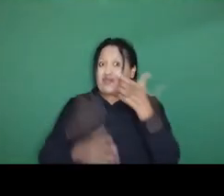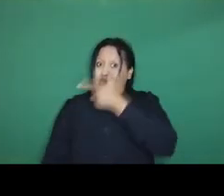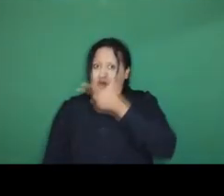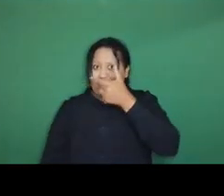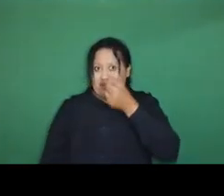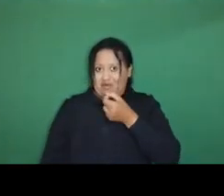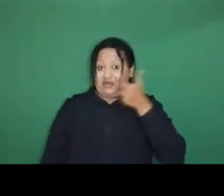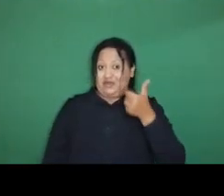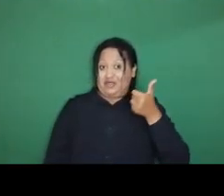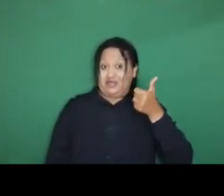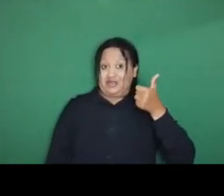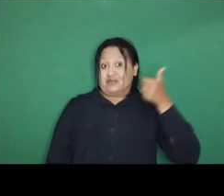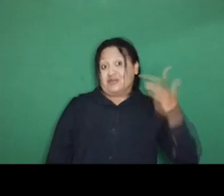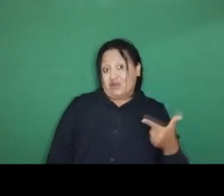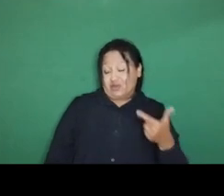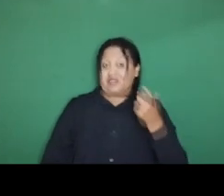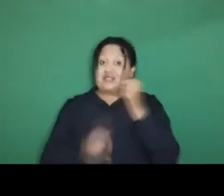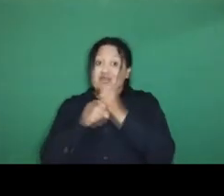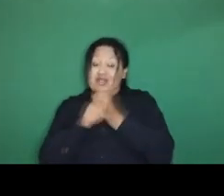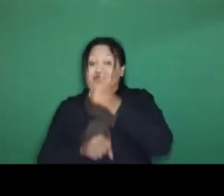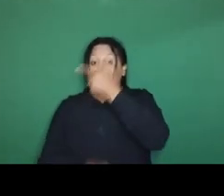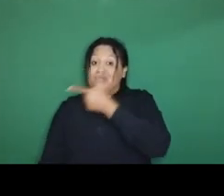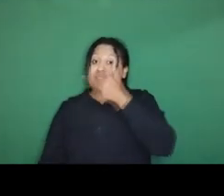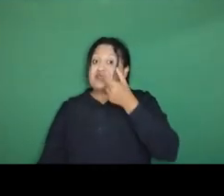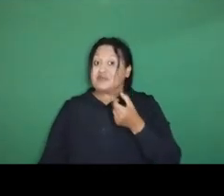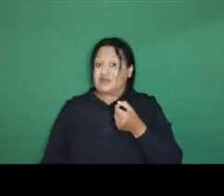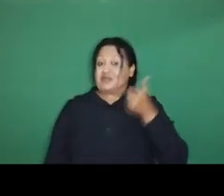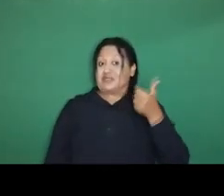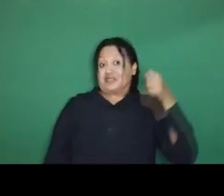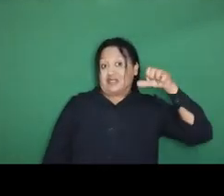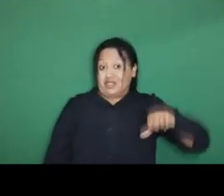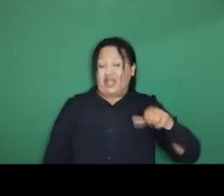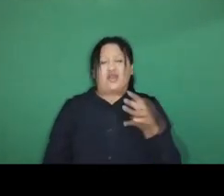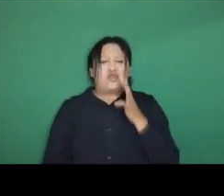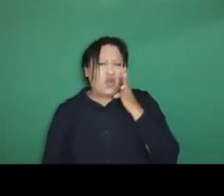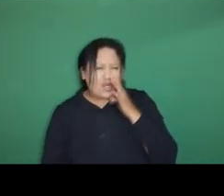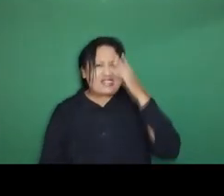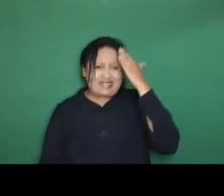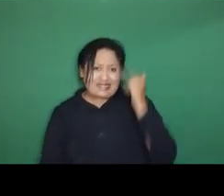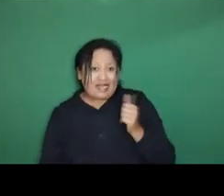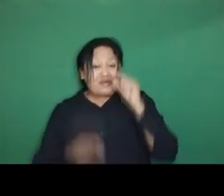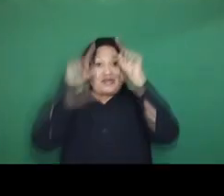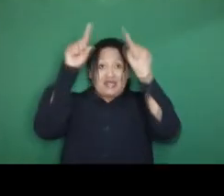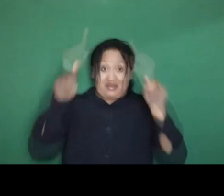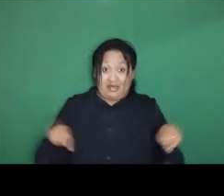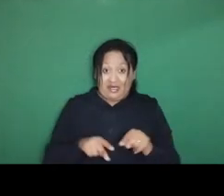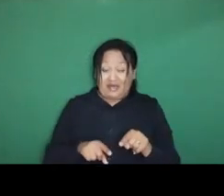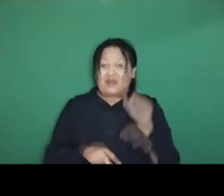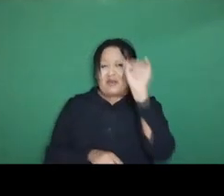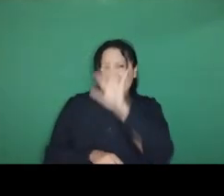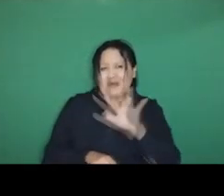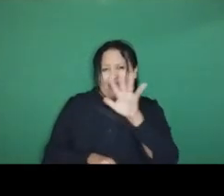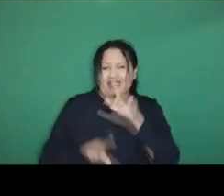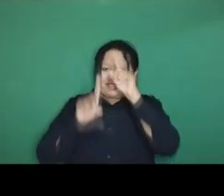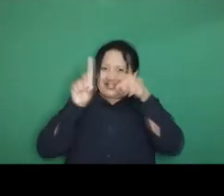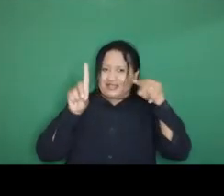e o ano de 2019 tá E aí a gente quando olha a gente sabe que a pirâmide é um gráfico que representa o